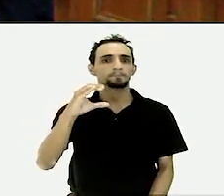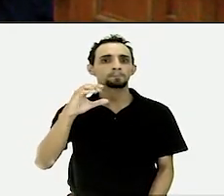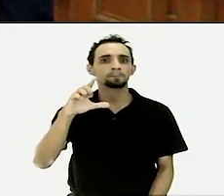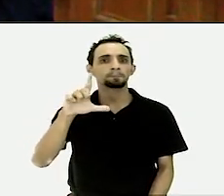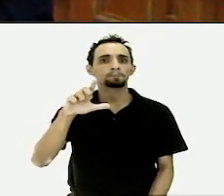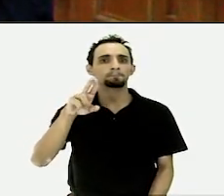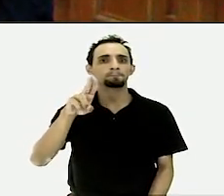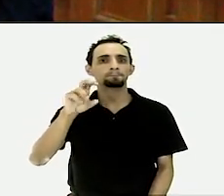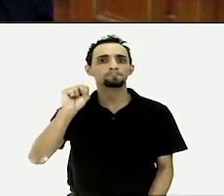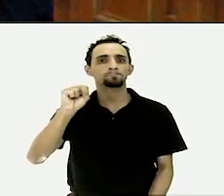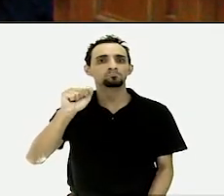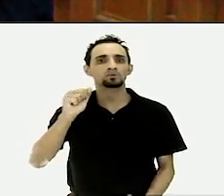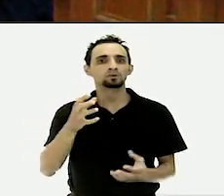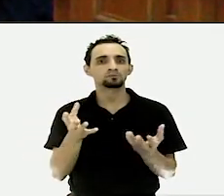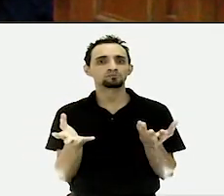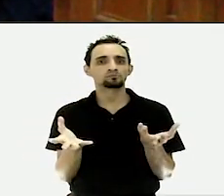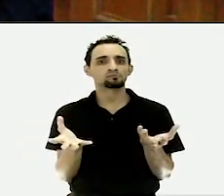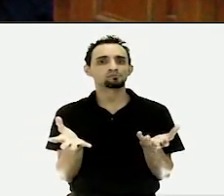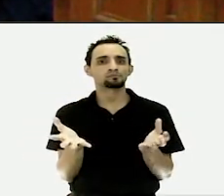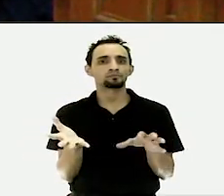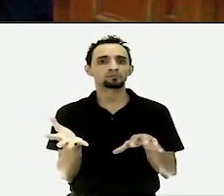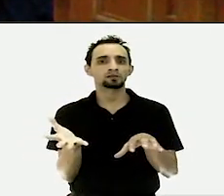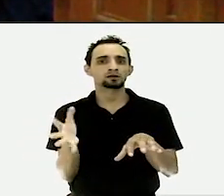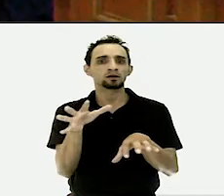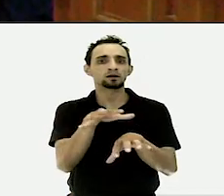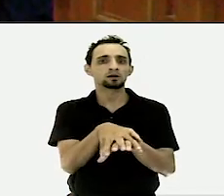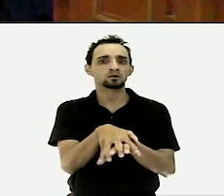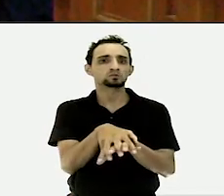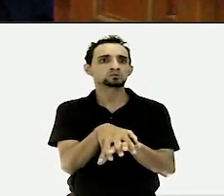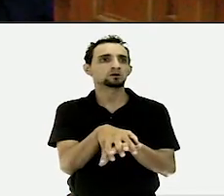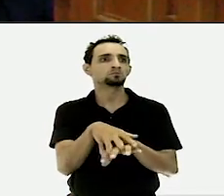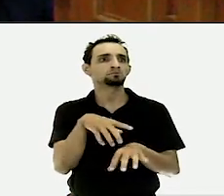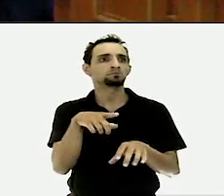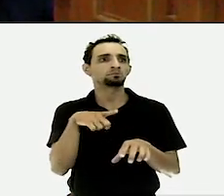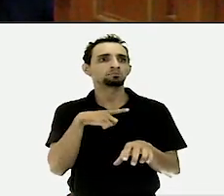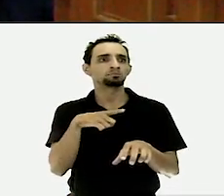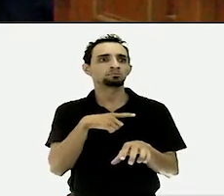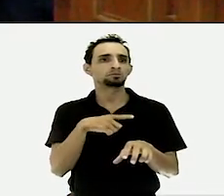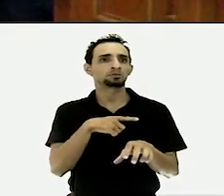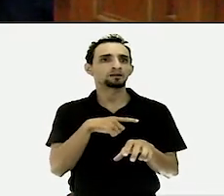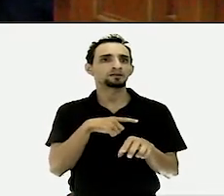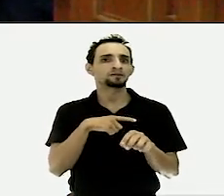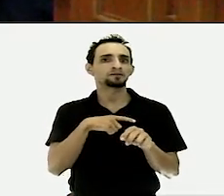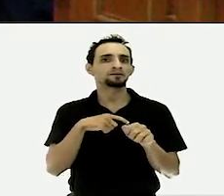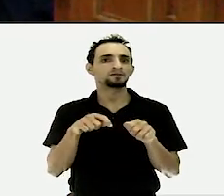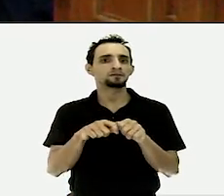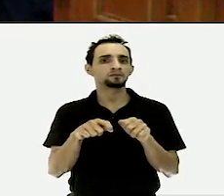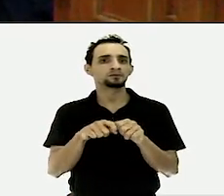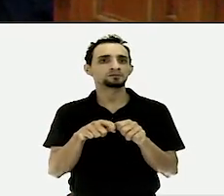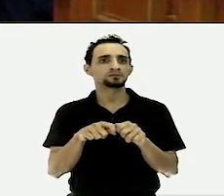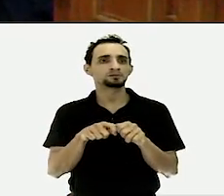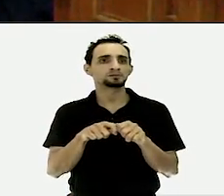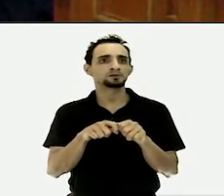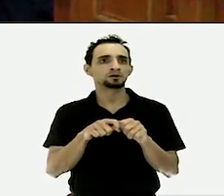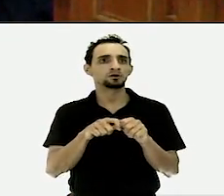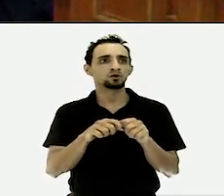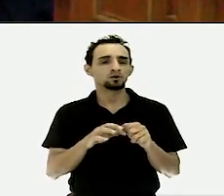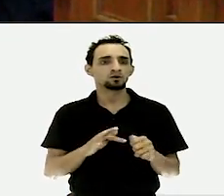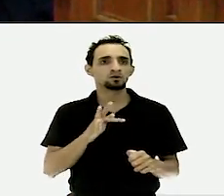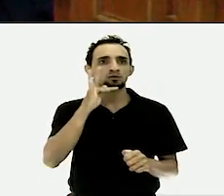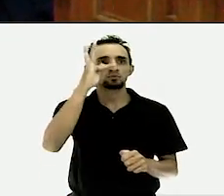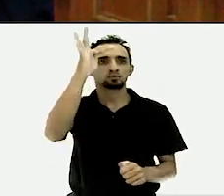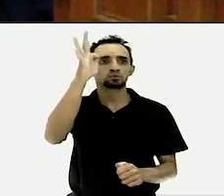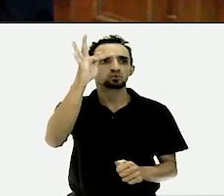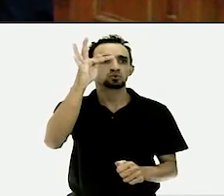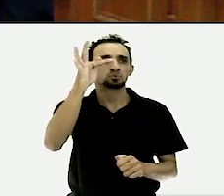a pessoa de um sofrimento respiratório, que é o engasgo, né? Mas também ensinar uma criança a identificar um AVC ou um derrame